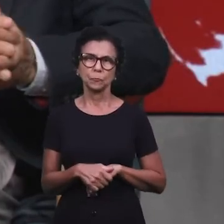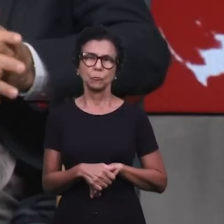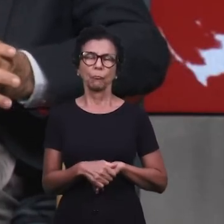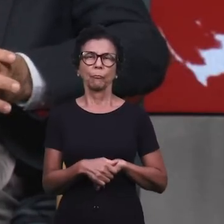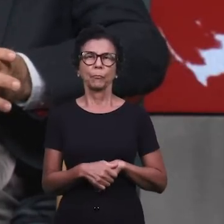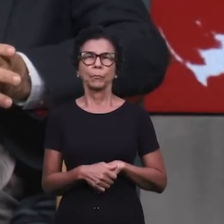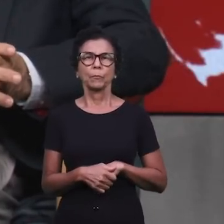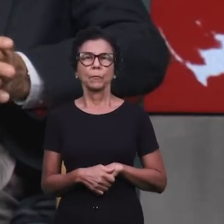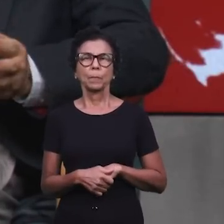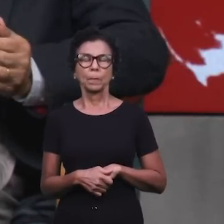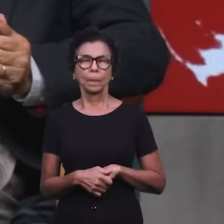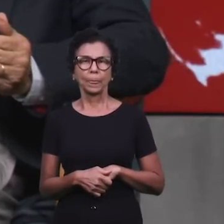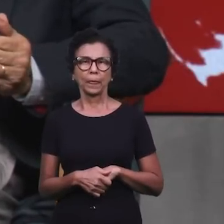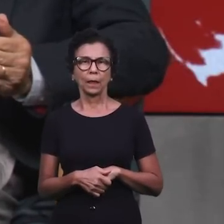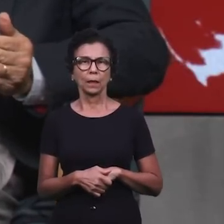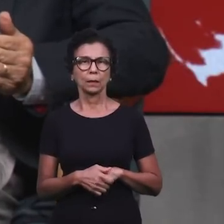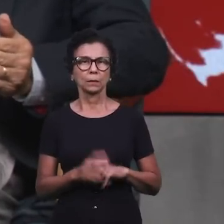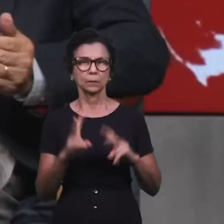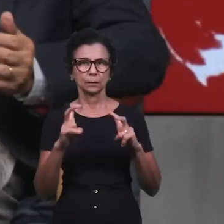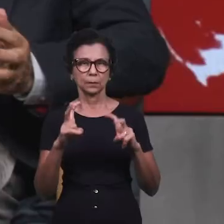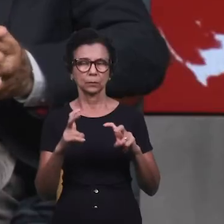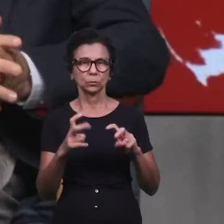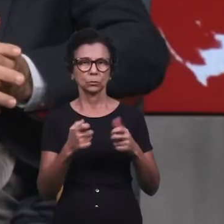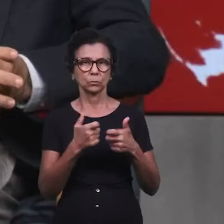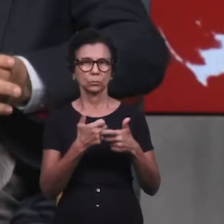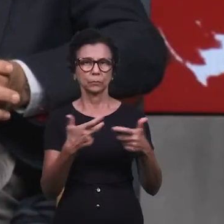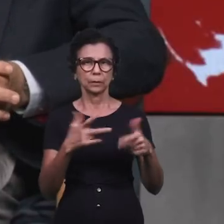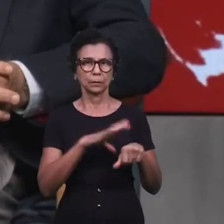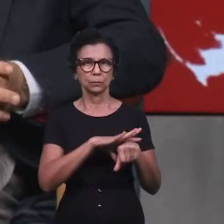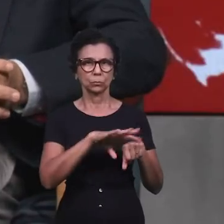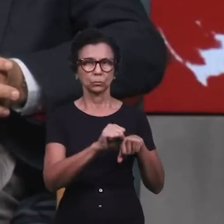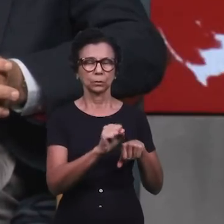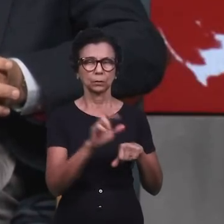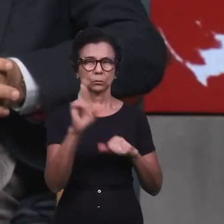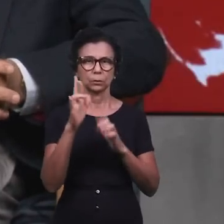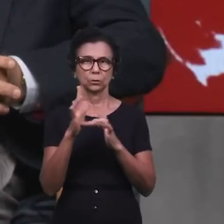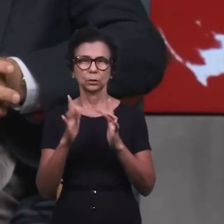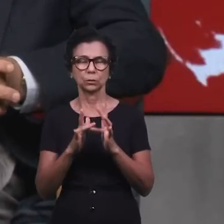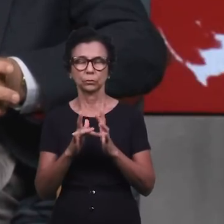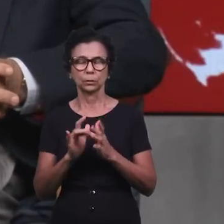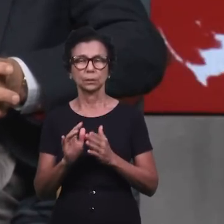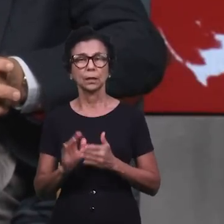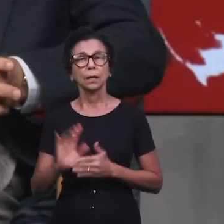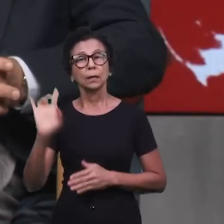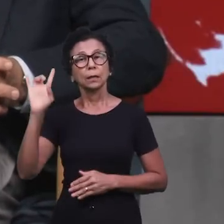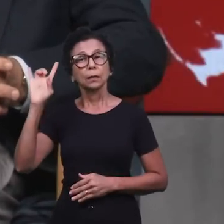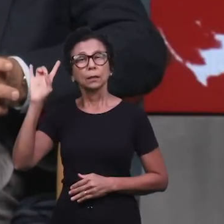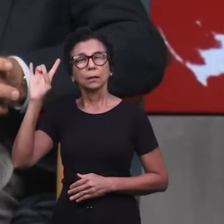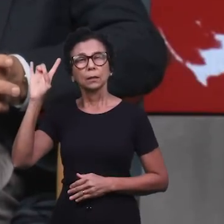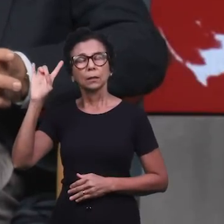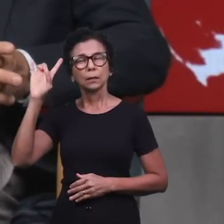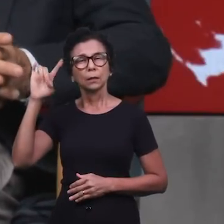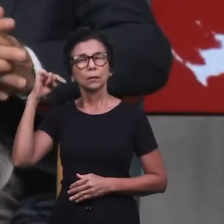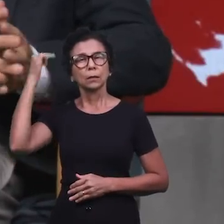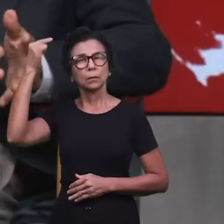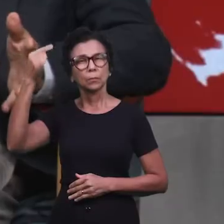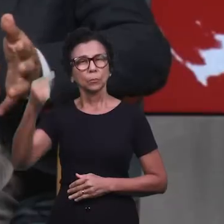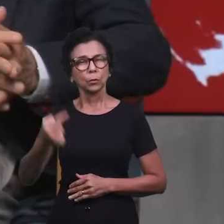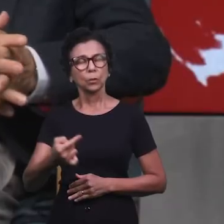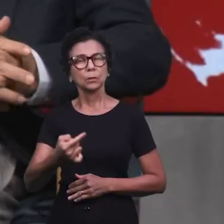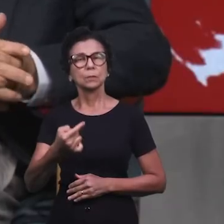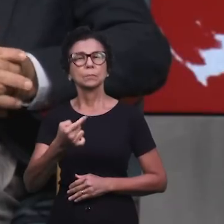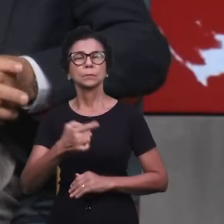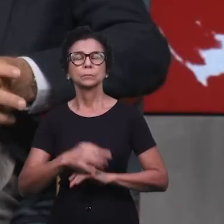esses episódios das curas. Nós voltamos depois a essa sequência normal, porque vamos